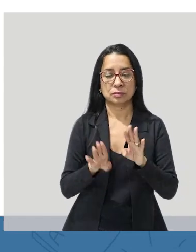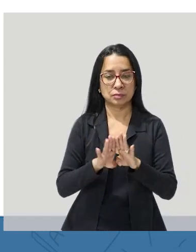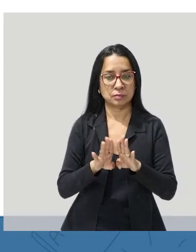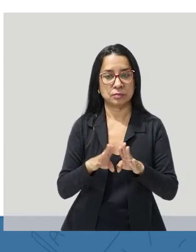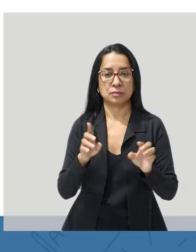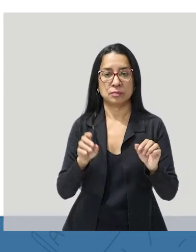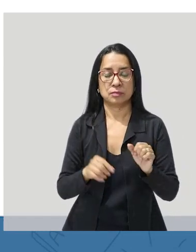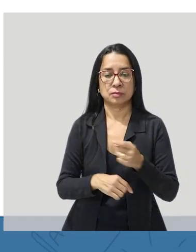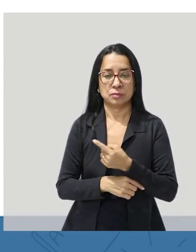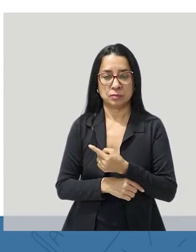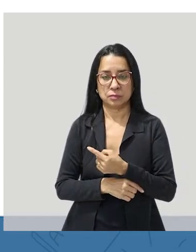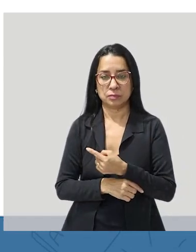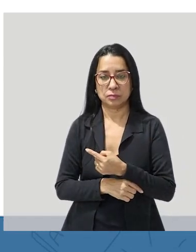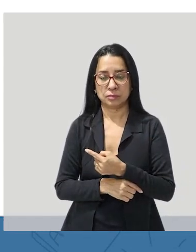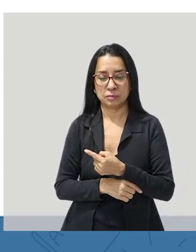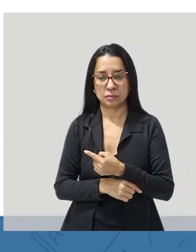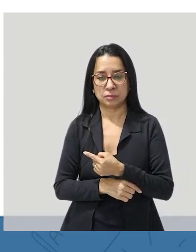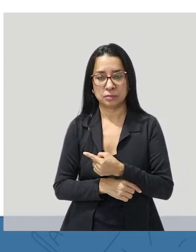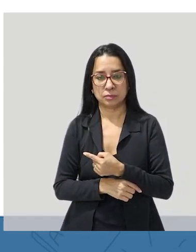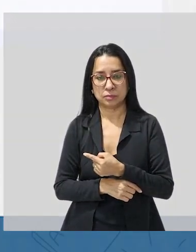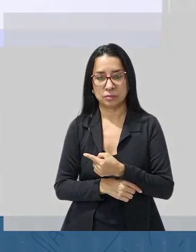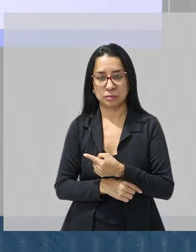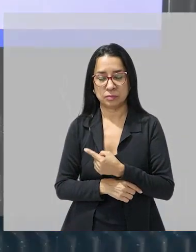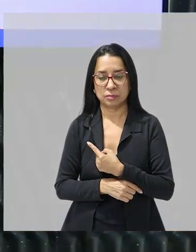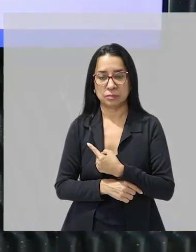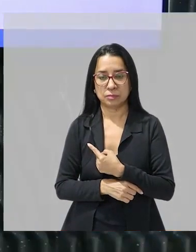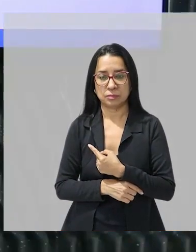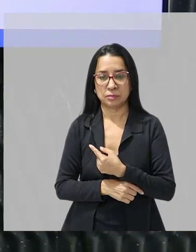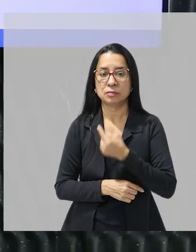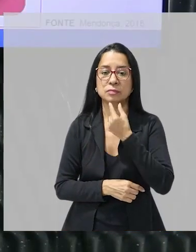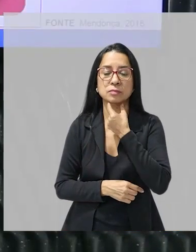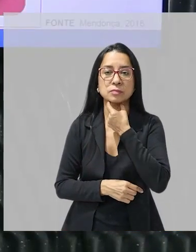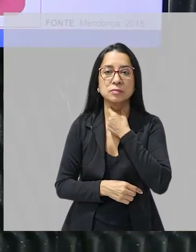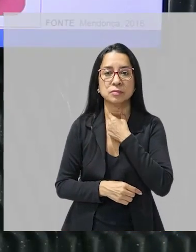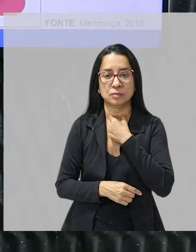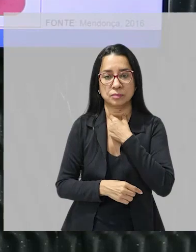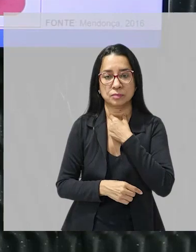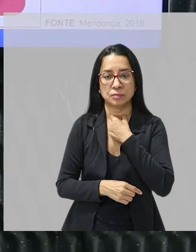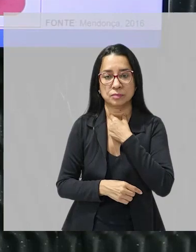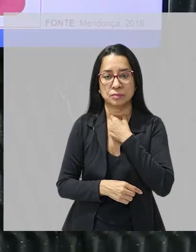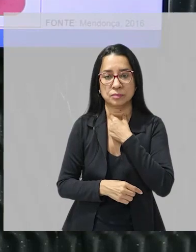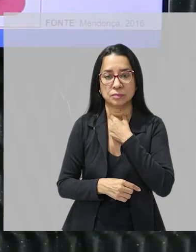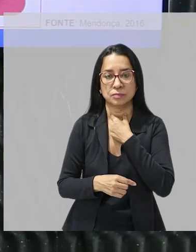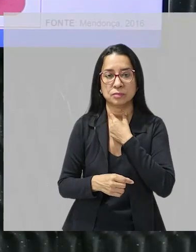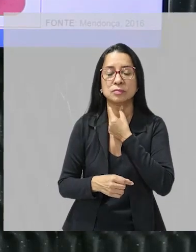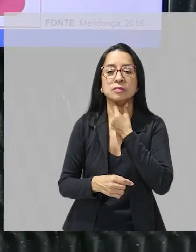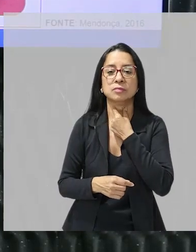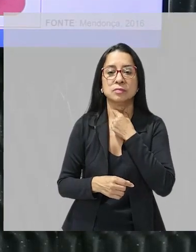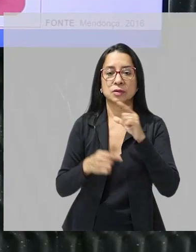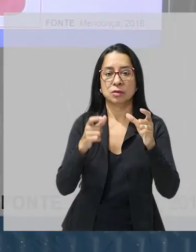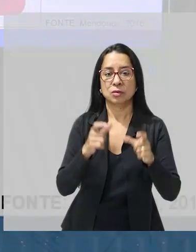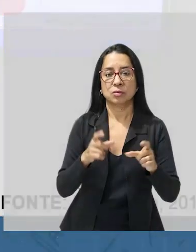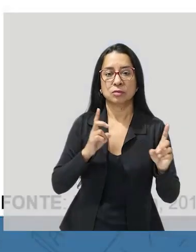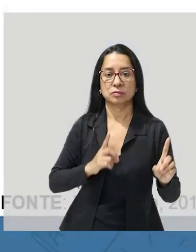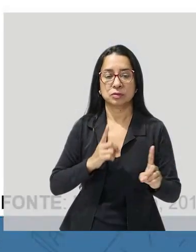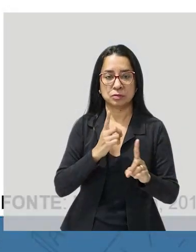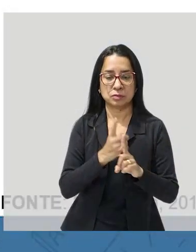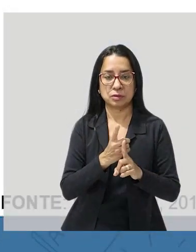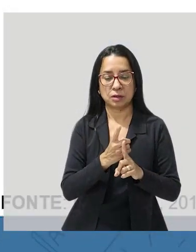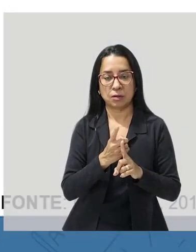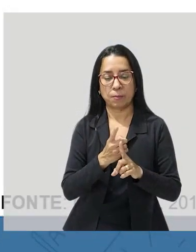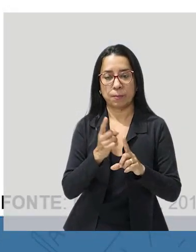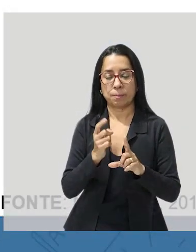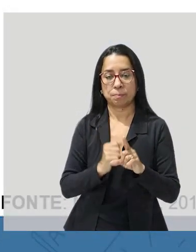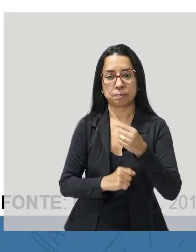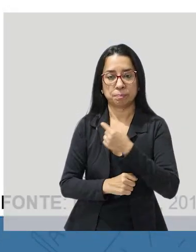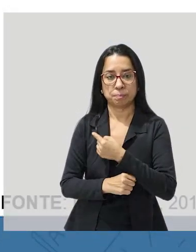aí, depois da faringe, o ar ele vai para a laringe. Então, na laringe é onde você vai encontrar aqui, pessoal,